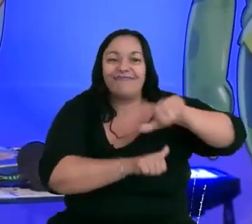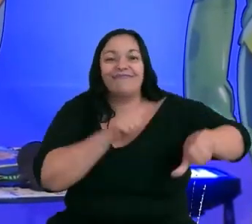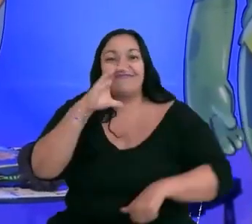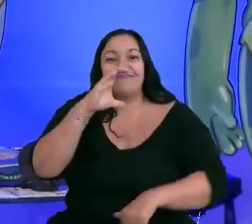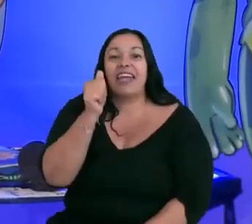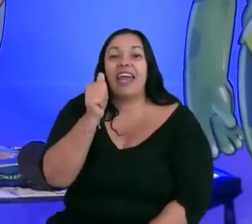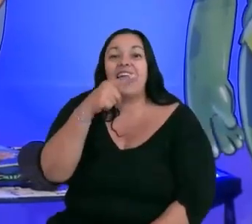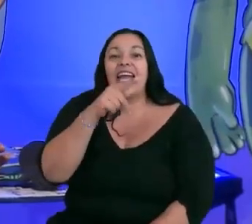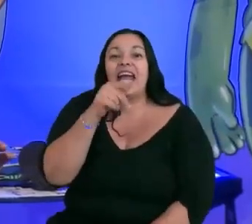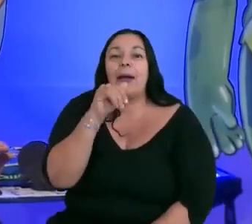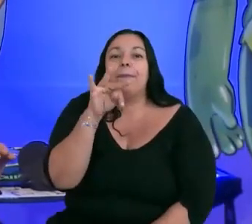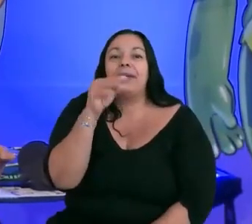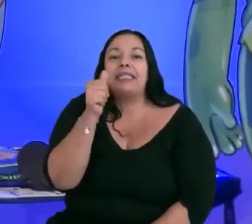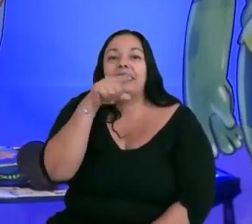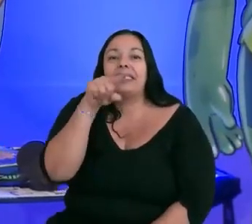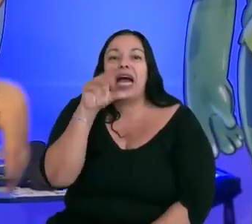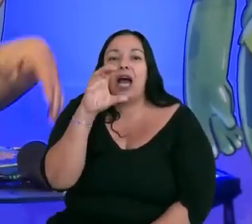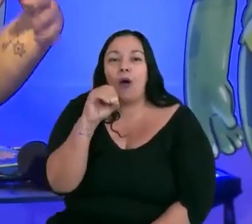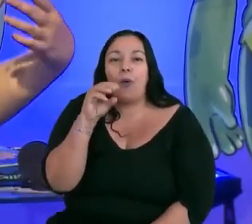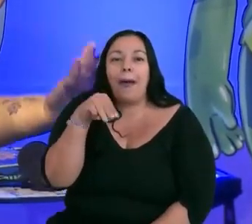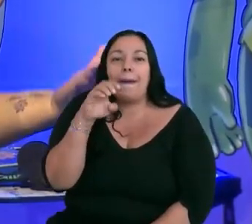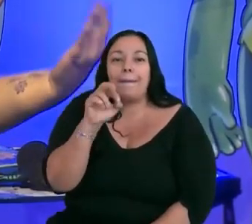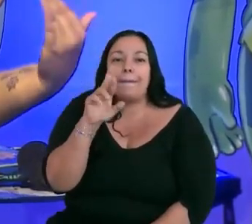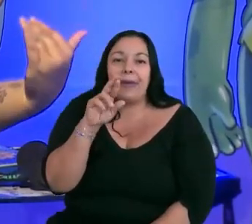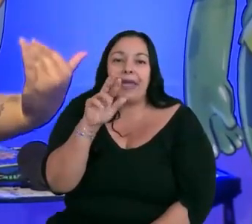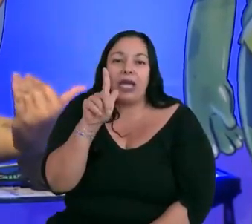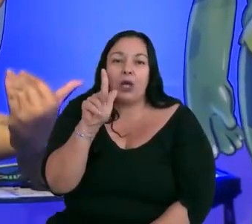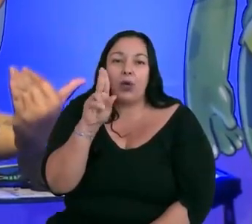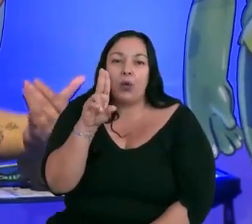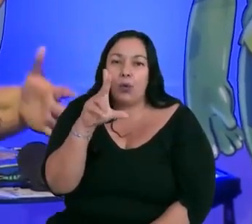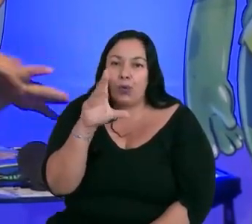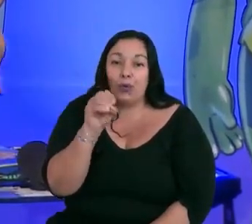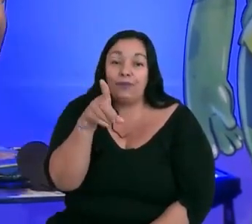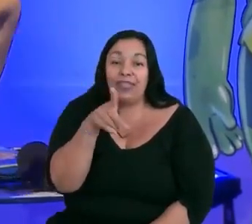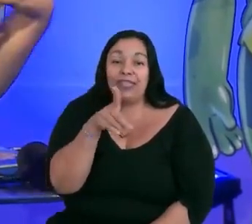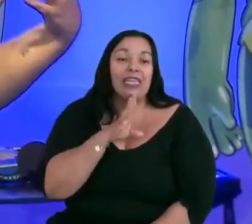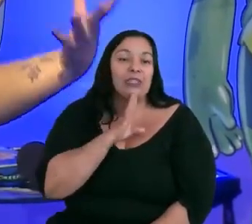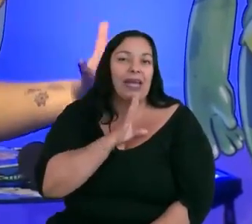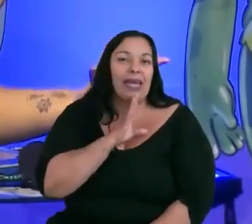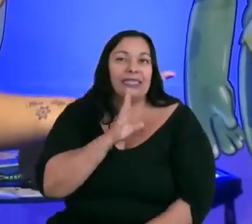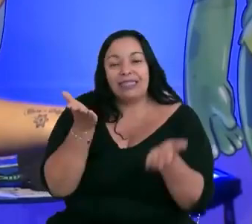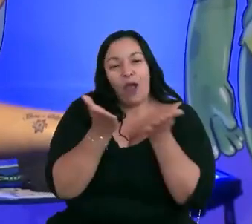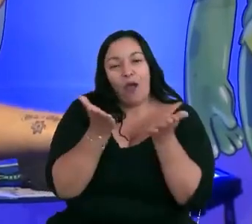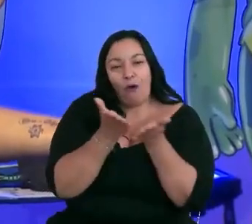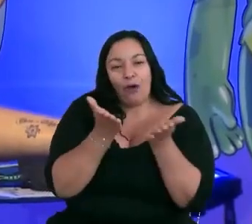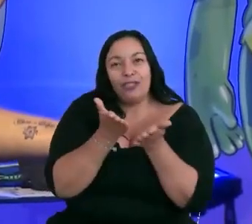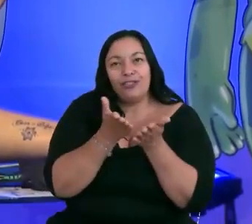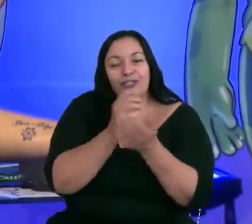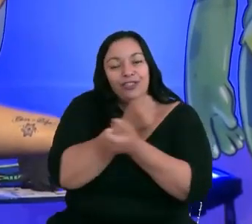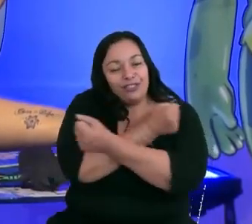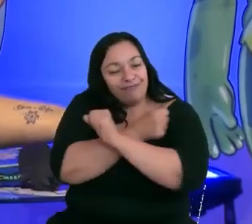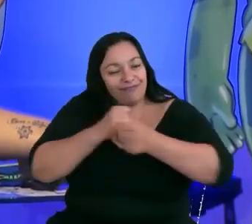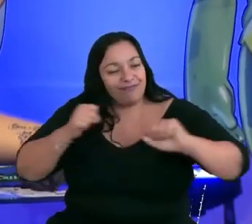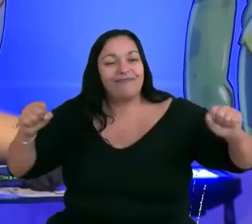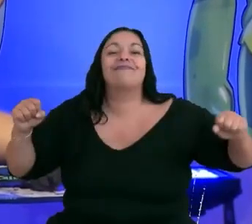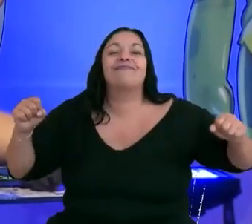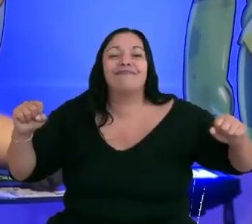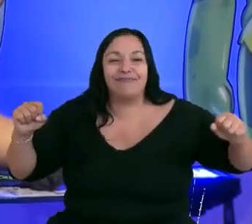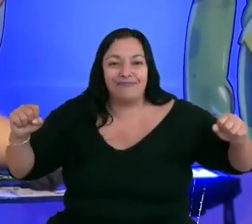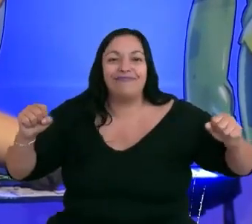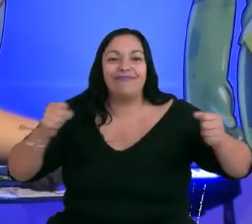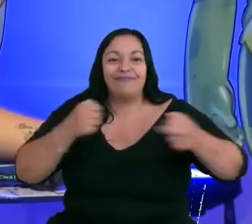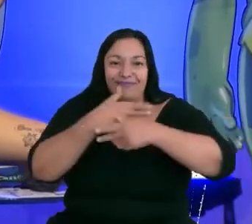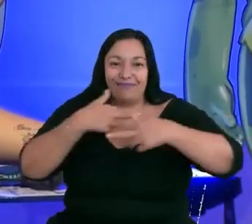já conhecem, entendeu? E assim, até hoje, eles vivem grandes aventuras, sabendo